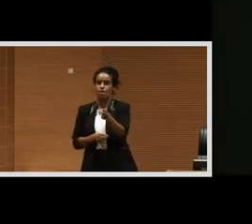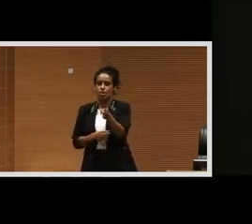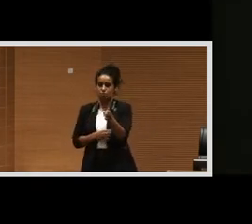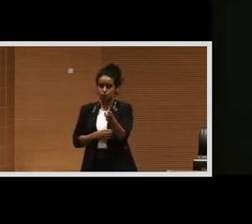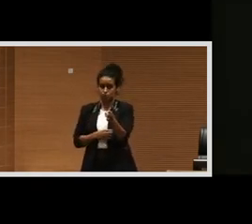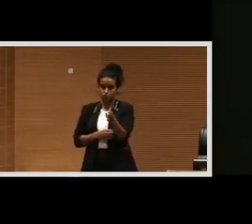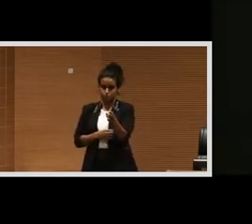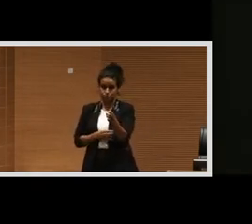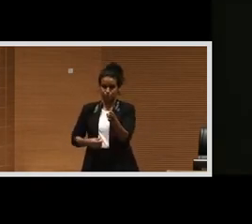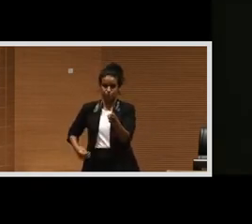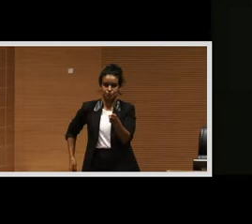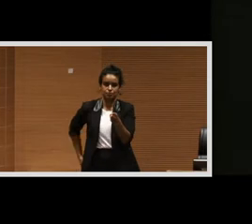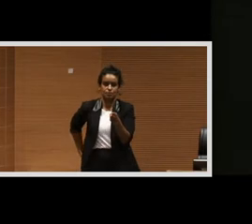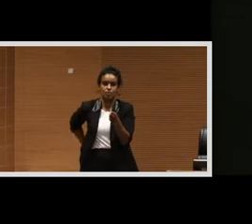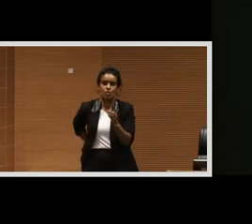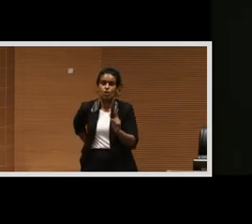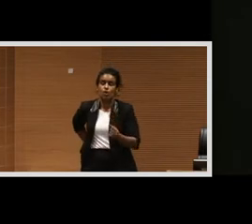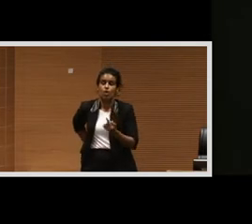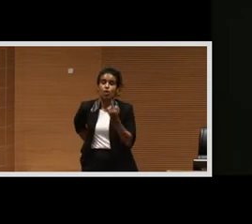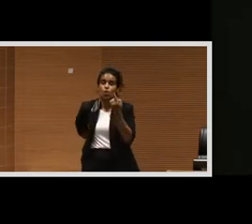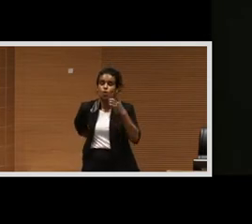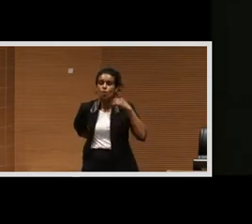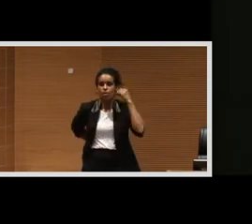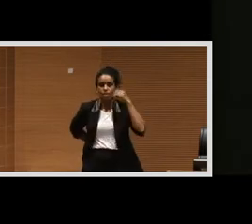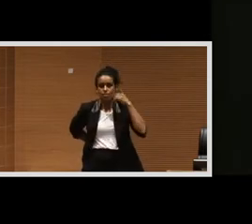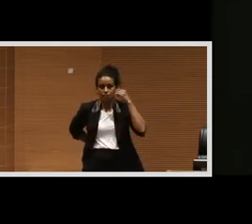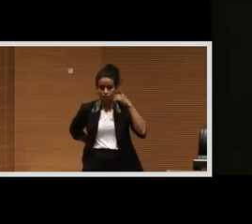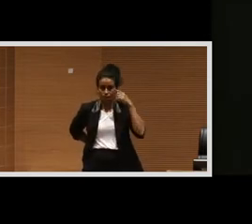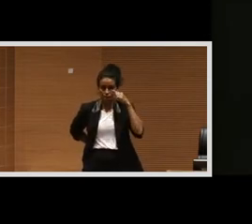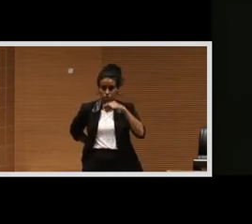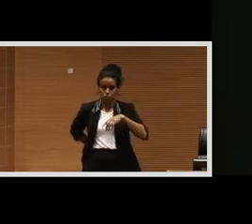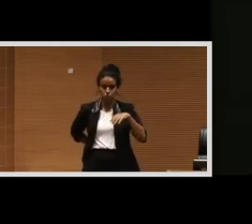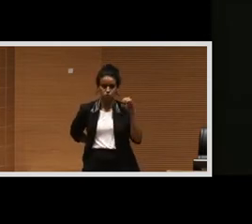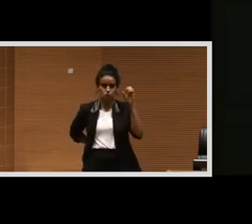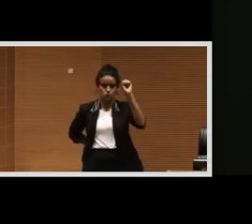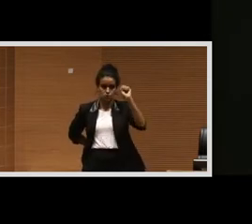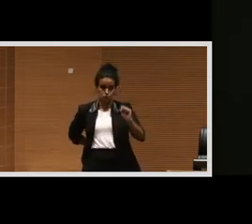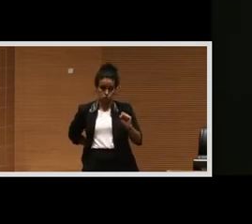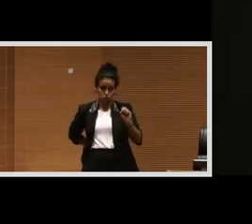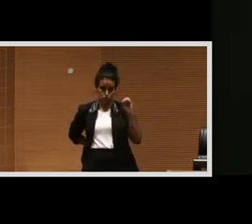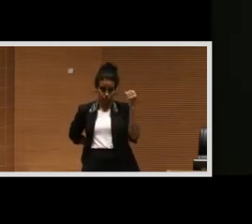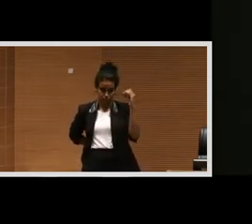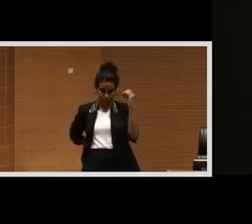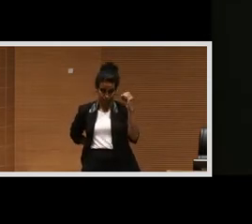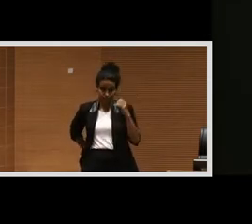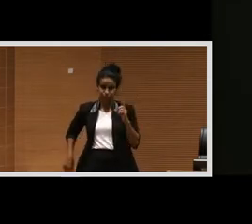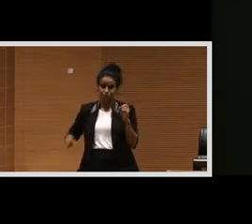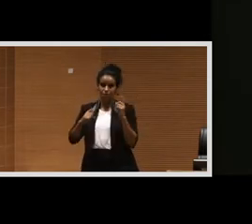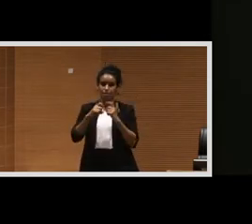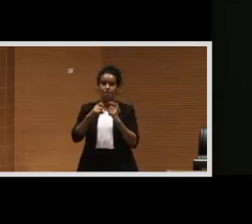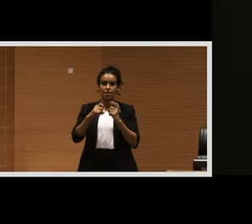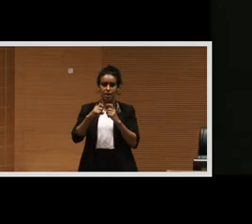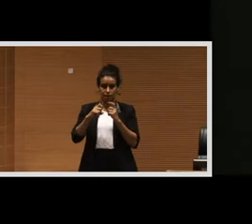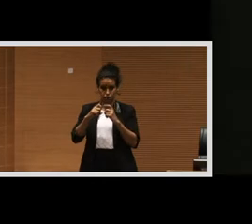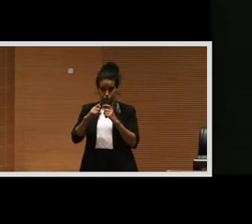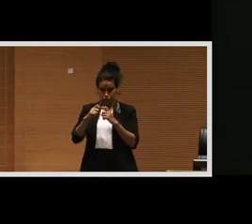um deputado no Rio Grande do Sul, médico, pediatra, muito preocupado com os